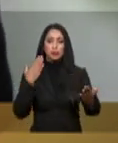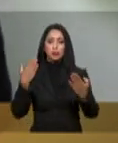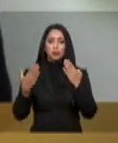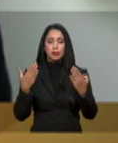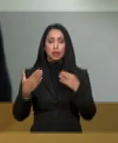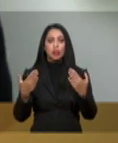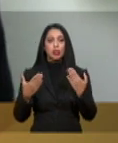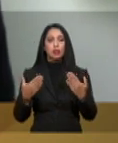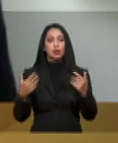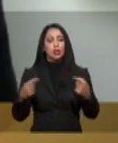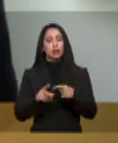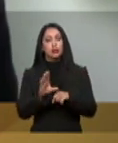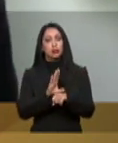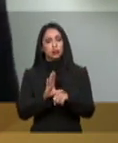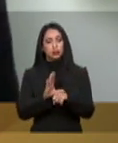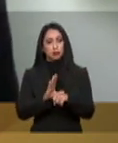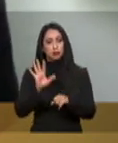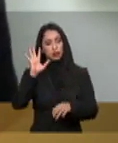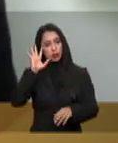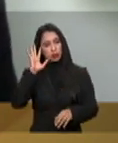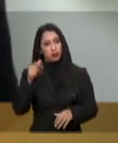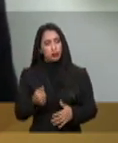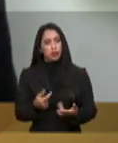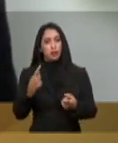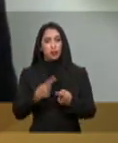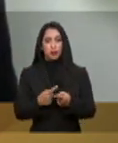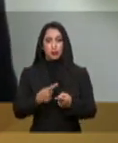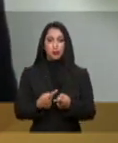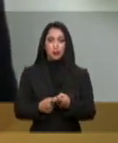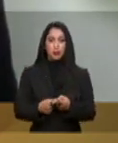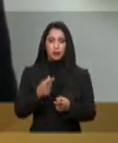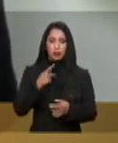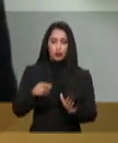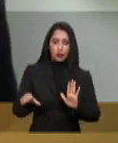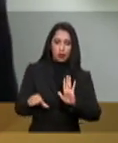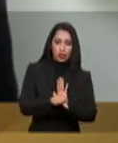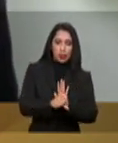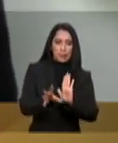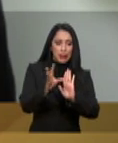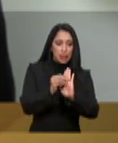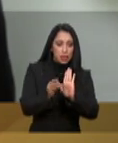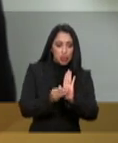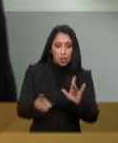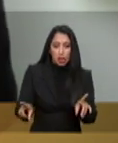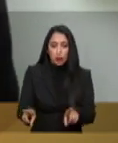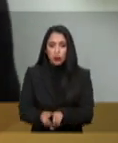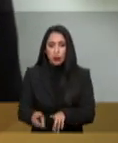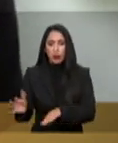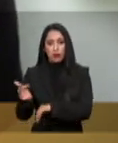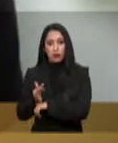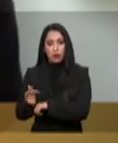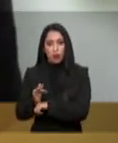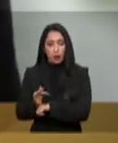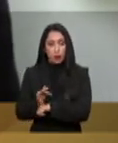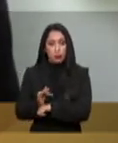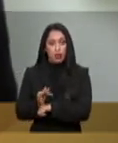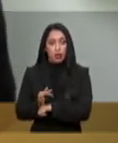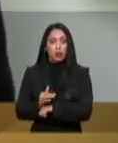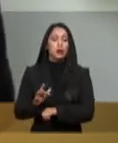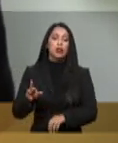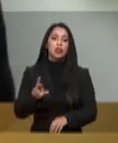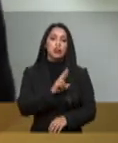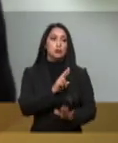da norma impugnada. Isso porque, tanto no que diz respeito aos crimes materiais quanto aos delitos formais... O defensor público